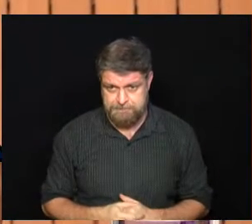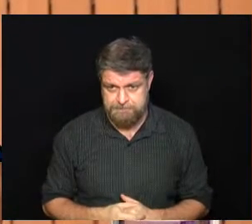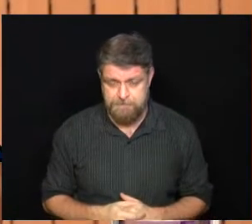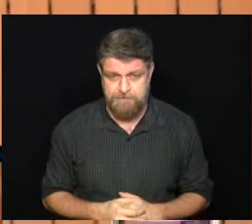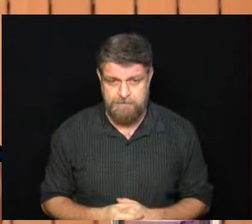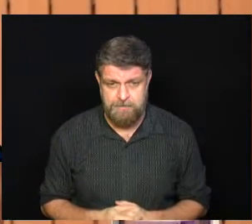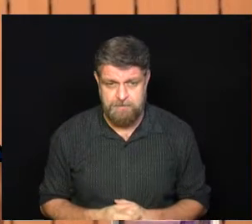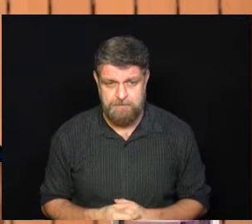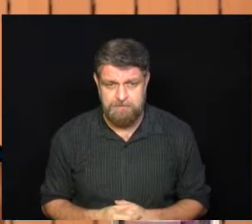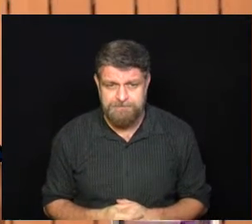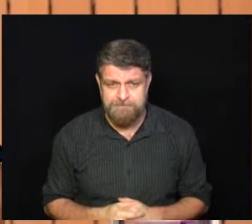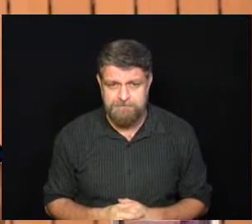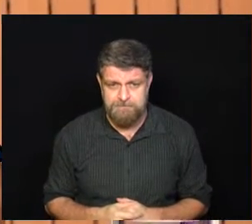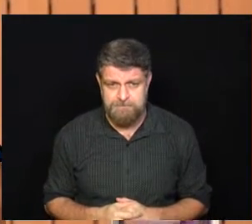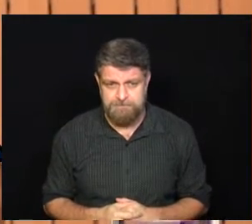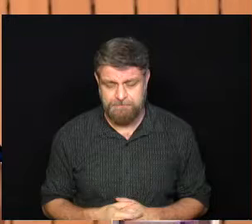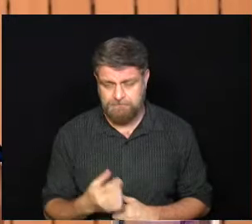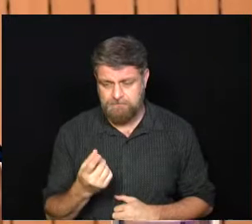Receitas,